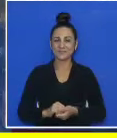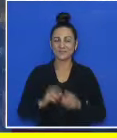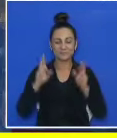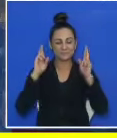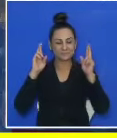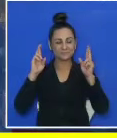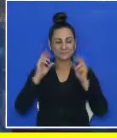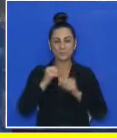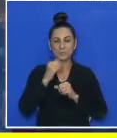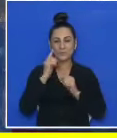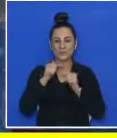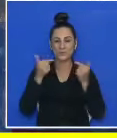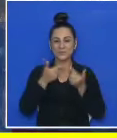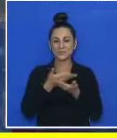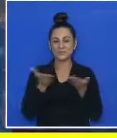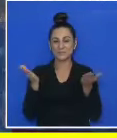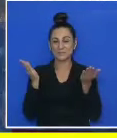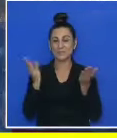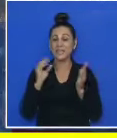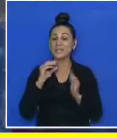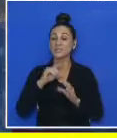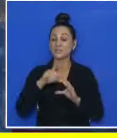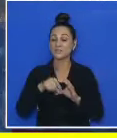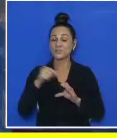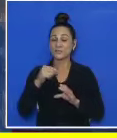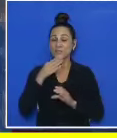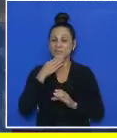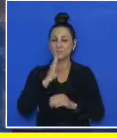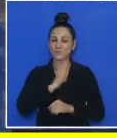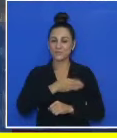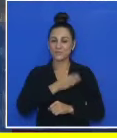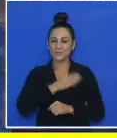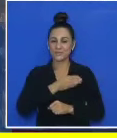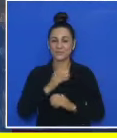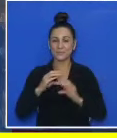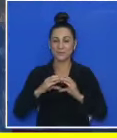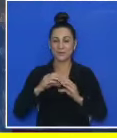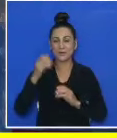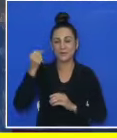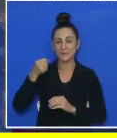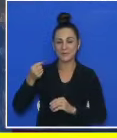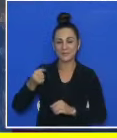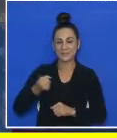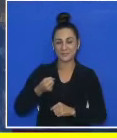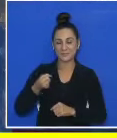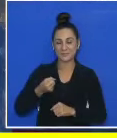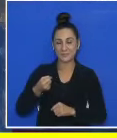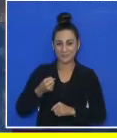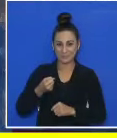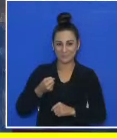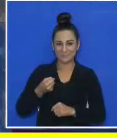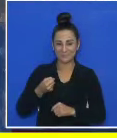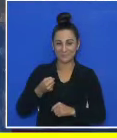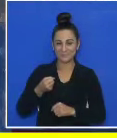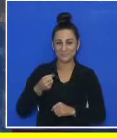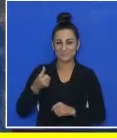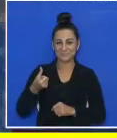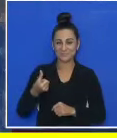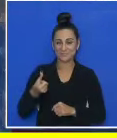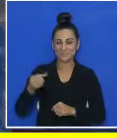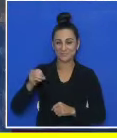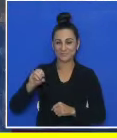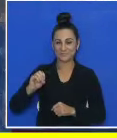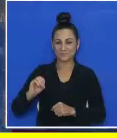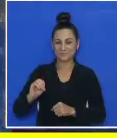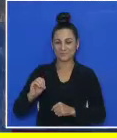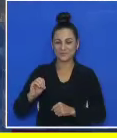Estamos na torcida, boa sorte para você. Sorteio do Time do Coração. Bola branca, número